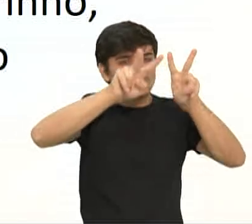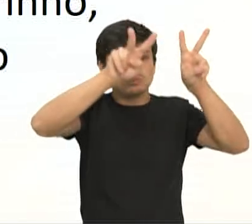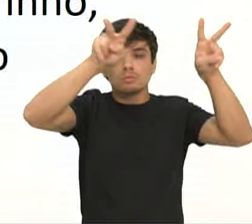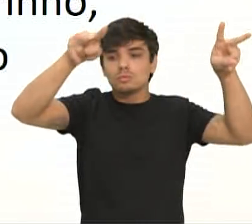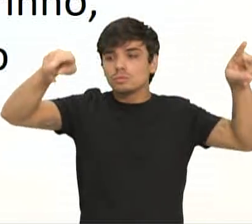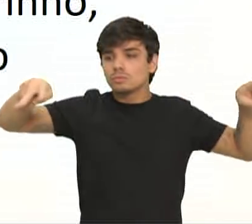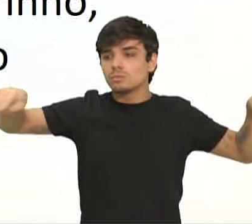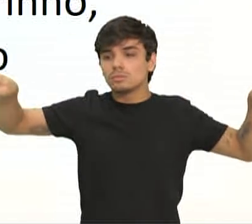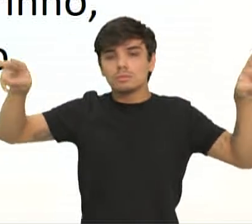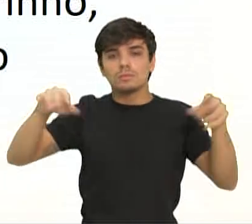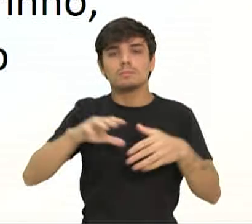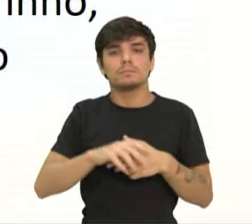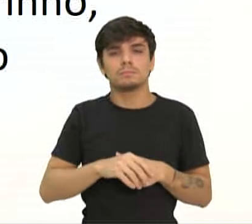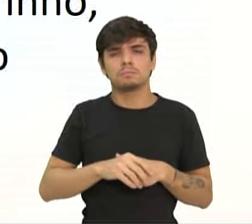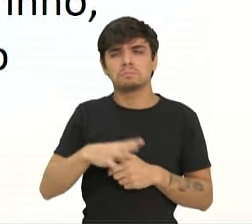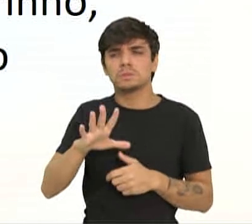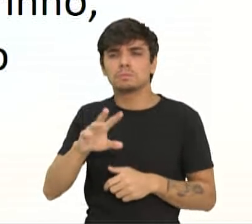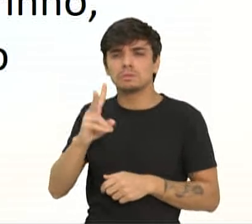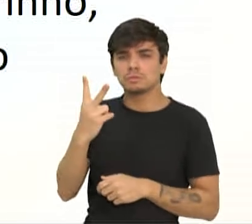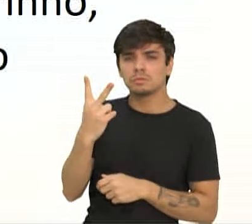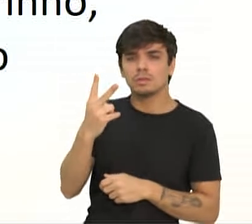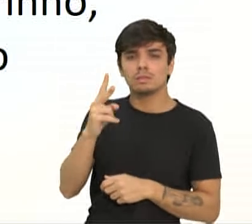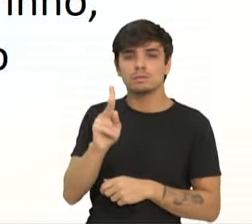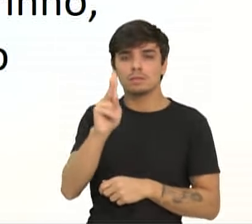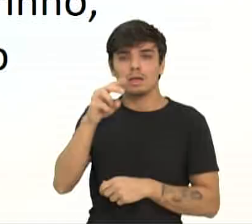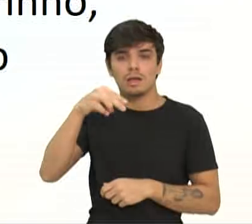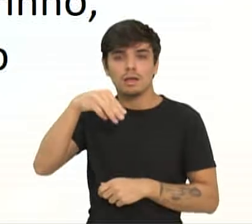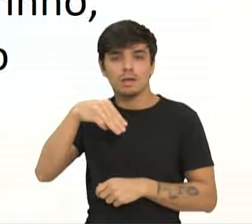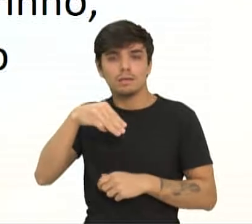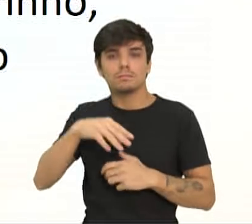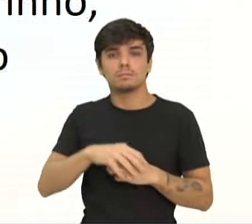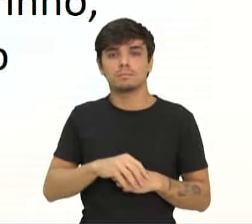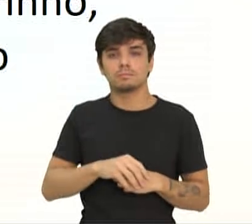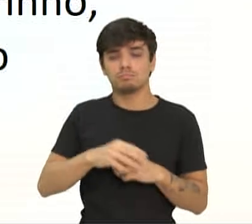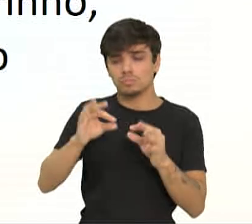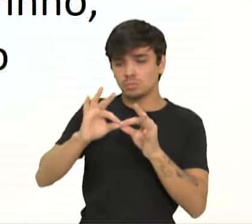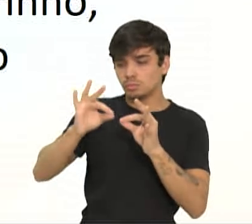avistá-lo a uns 2 quilômetros